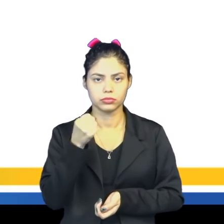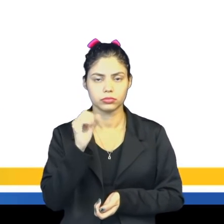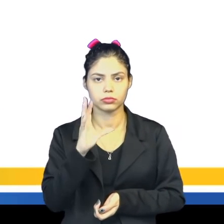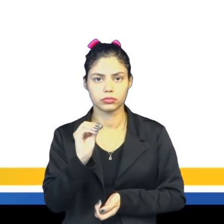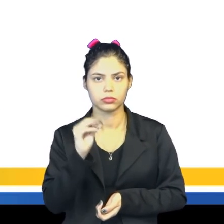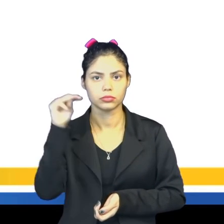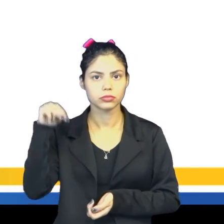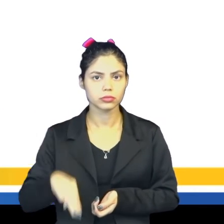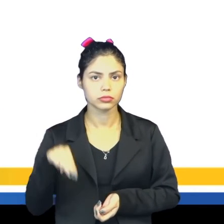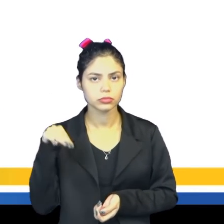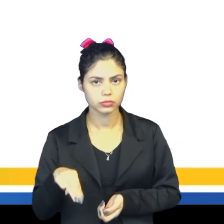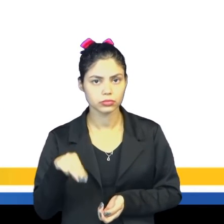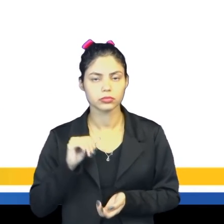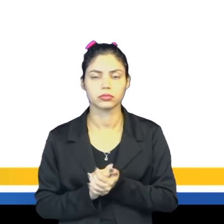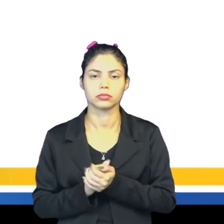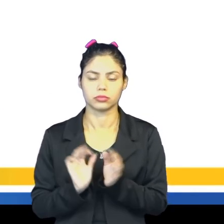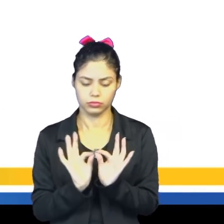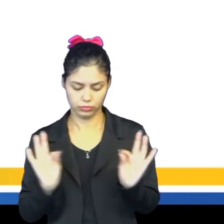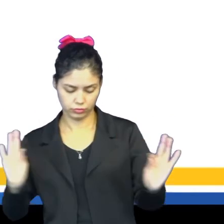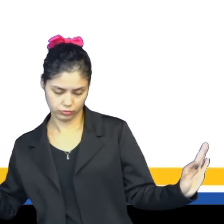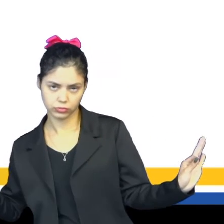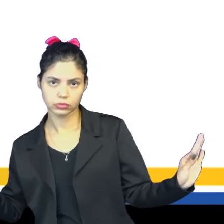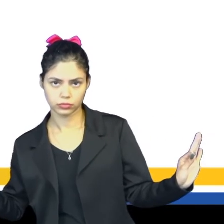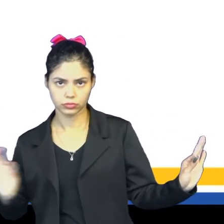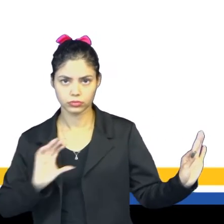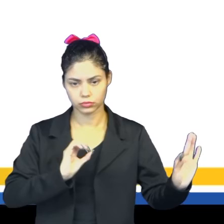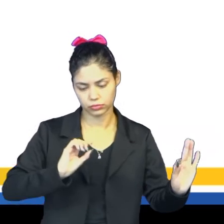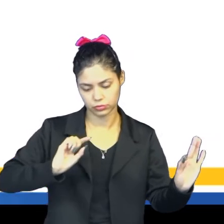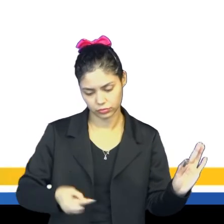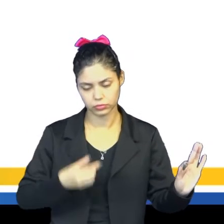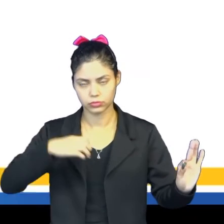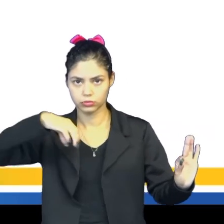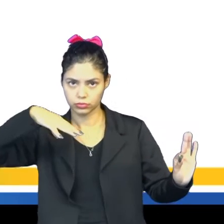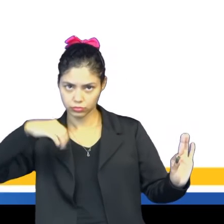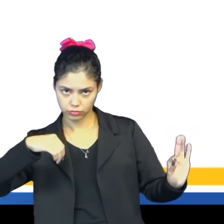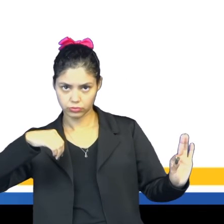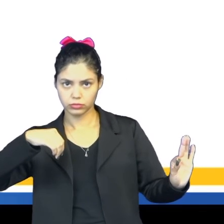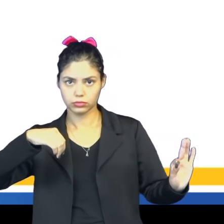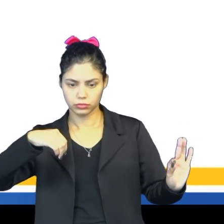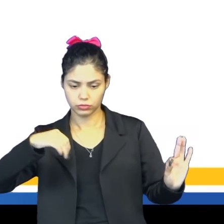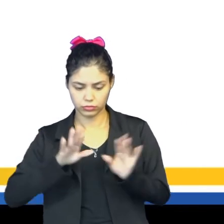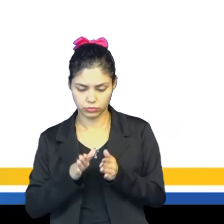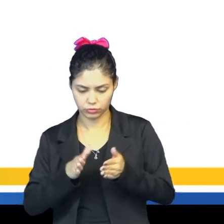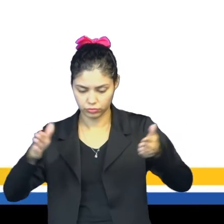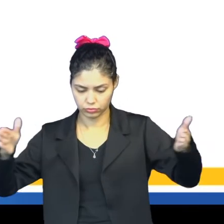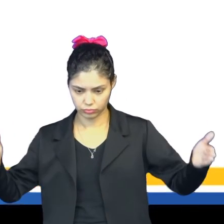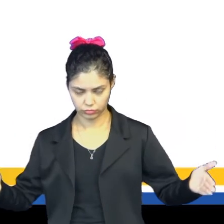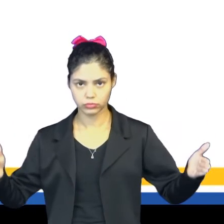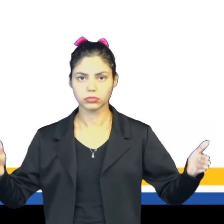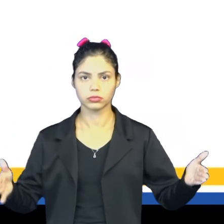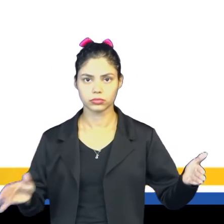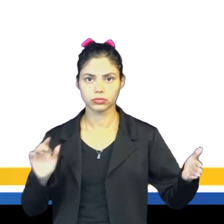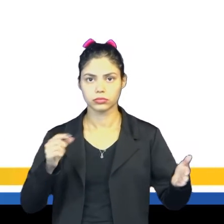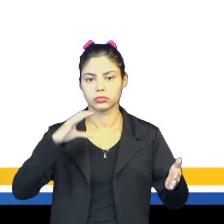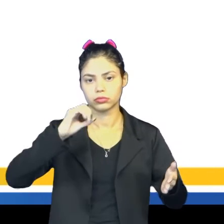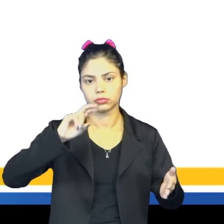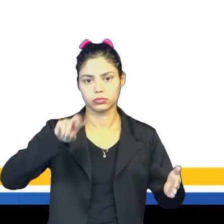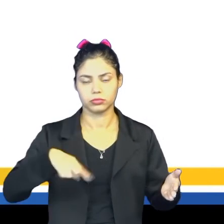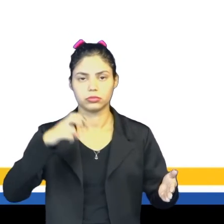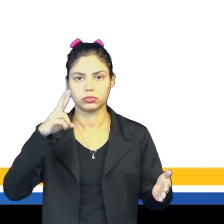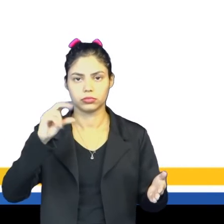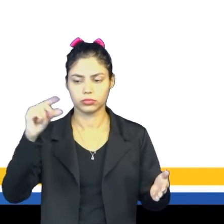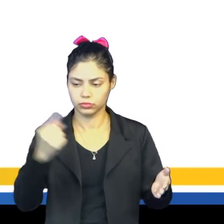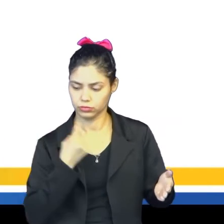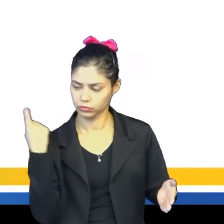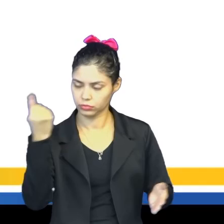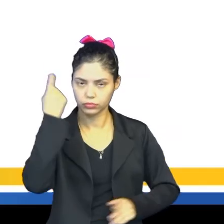1,80 metros de comprimento, 0,90 metros de largura e 0,50 metros